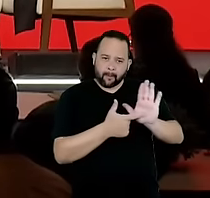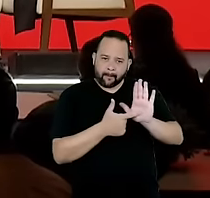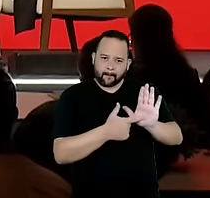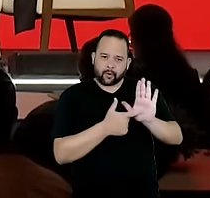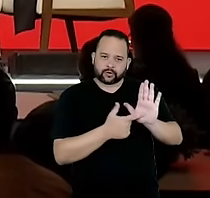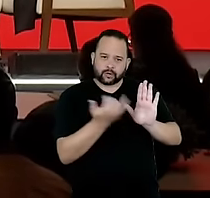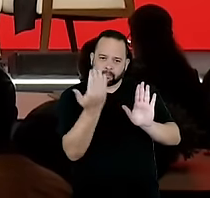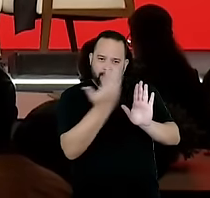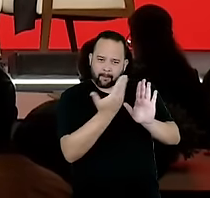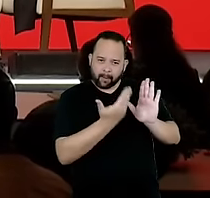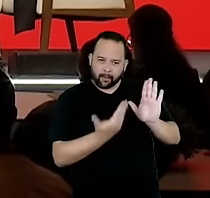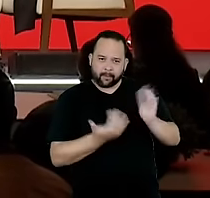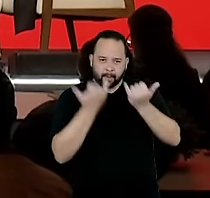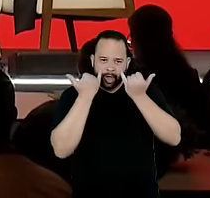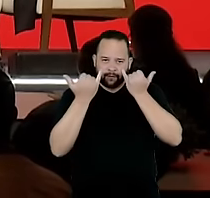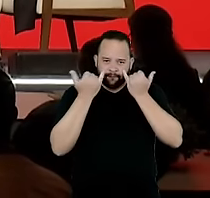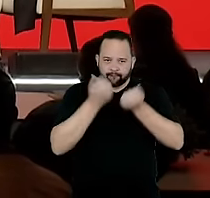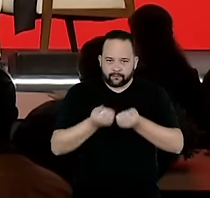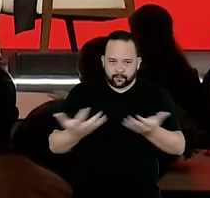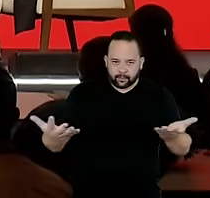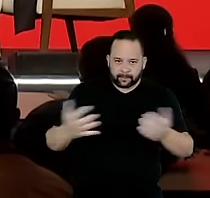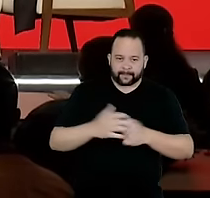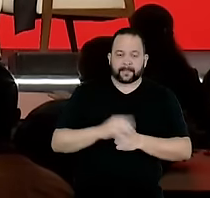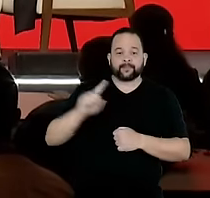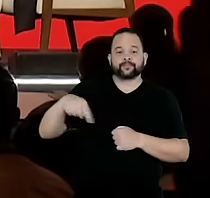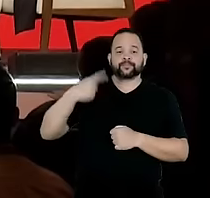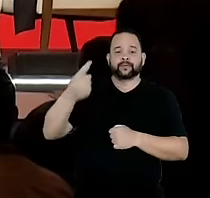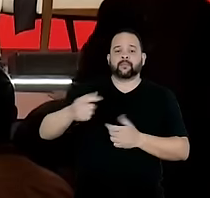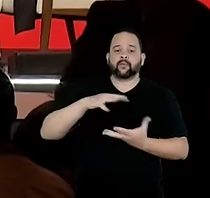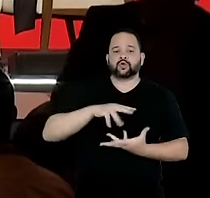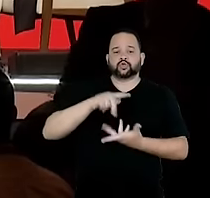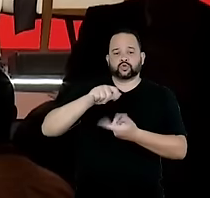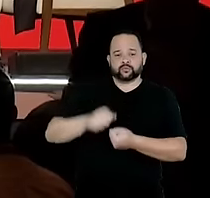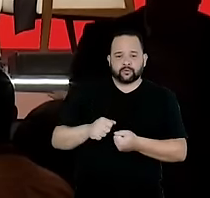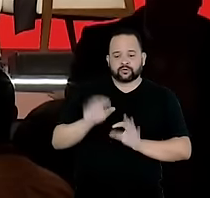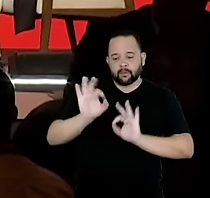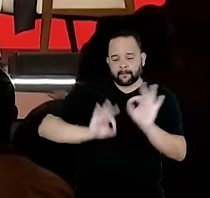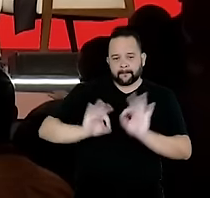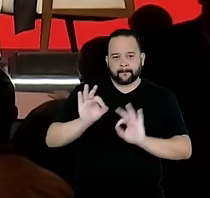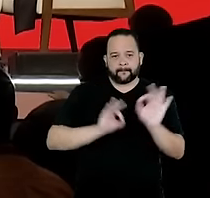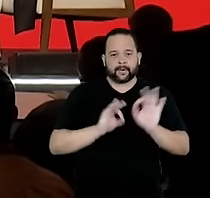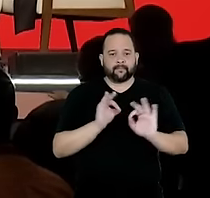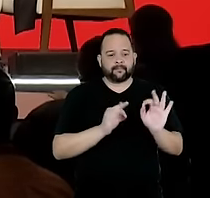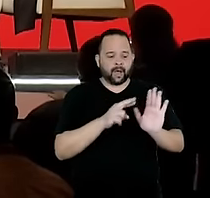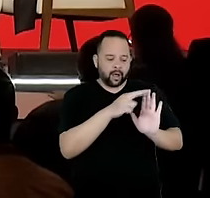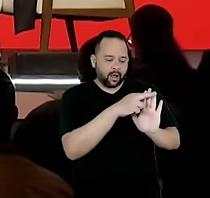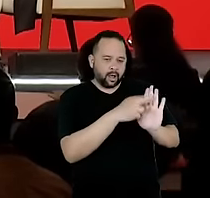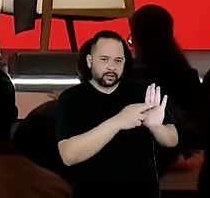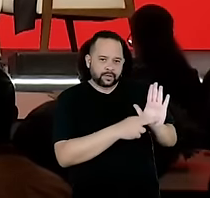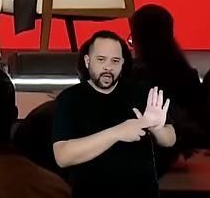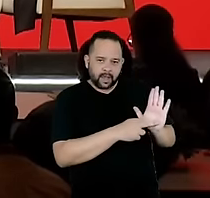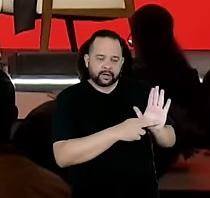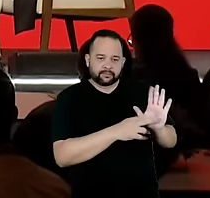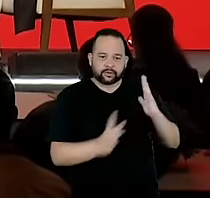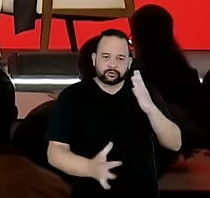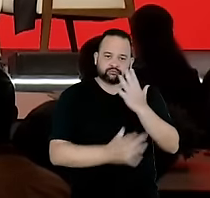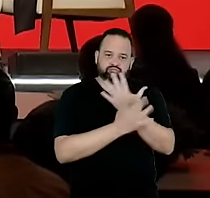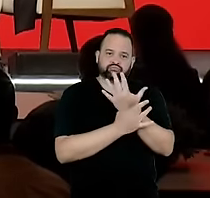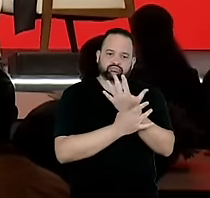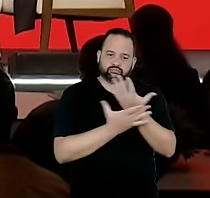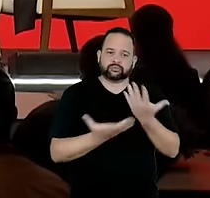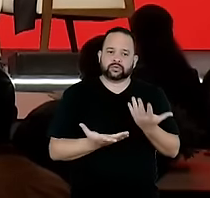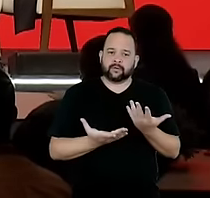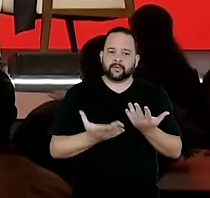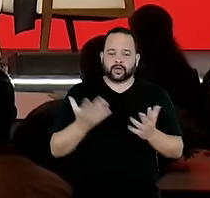temas E aí depois o mundo desenvolve as regras dos assures que são os assegurador são os confirmador